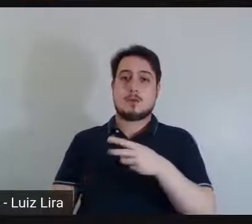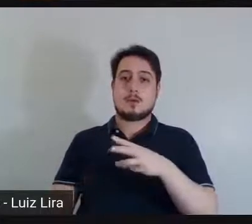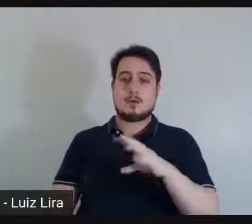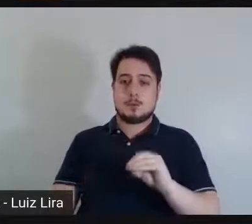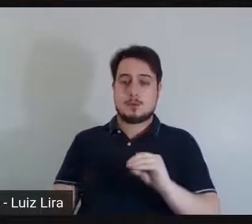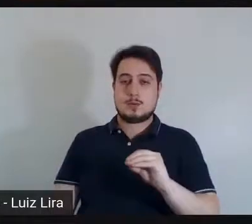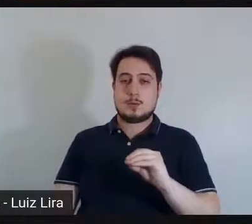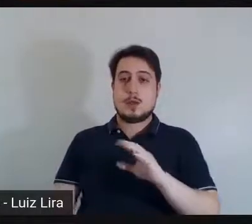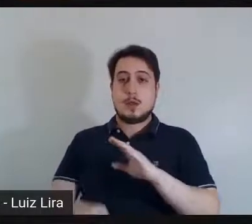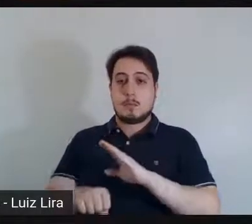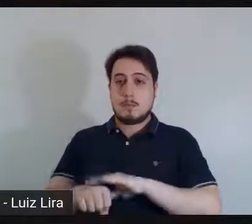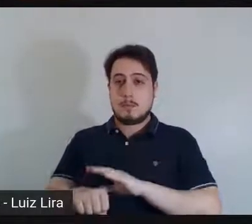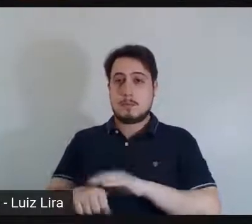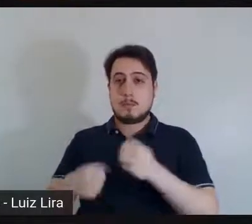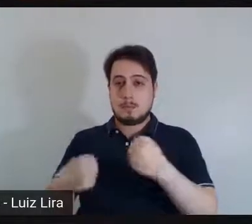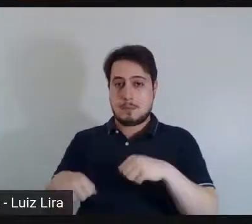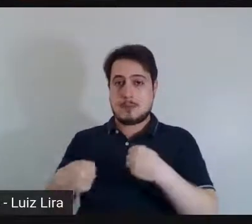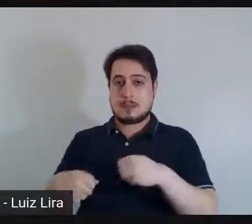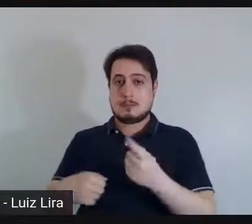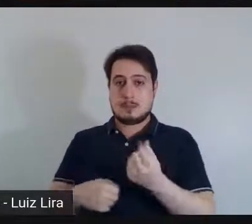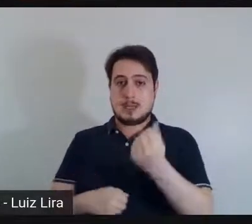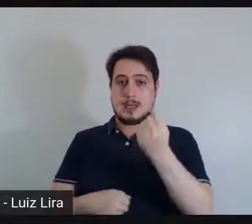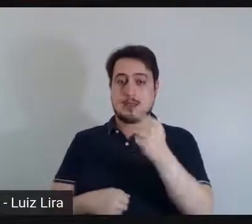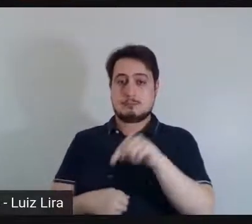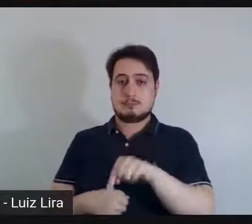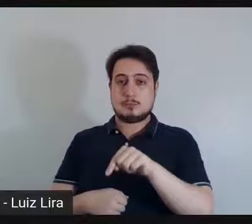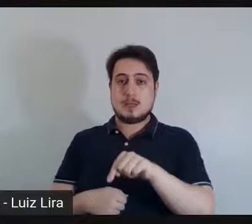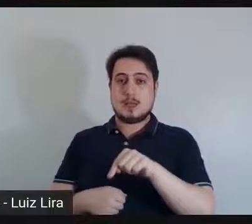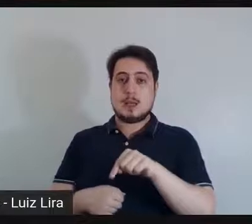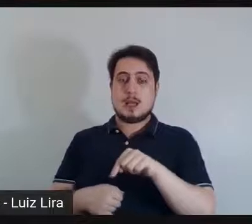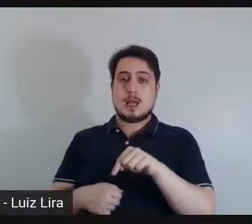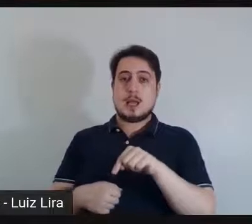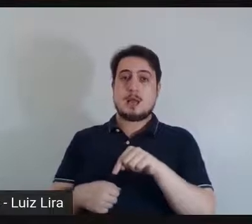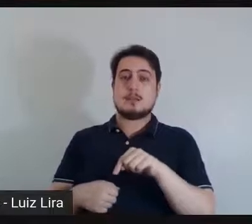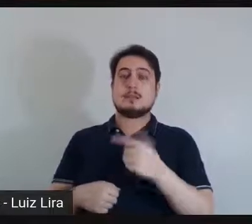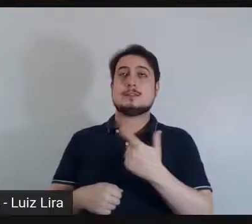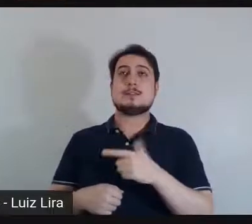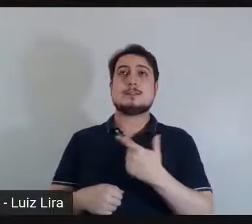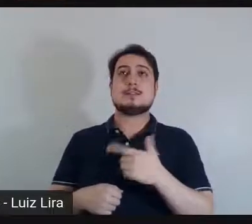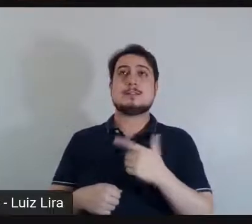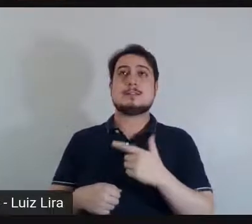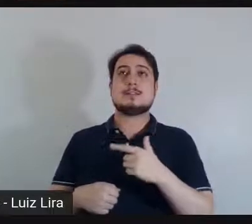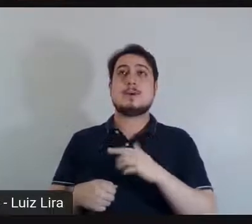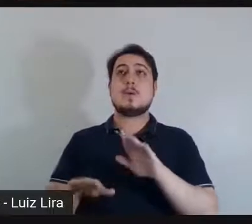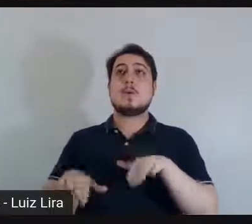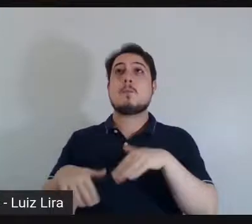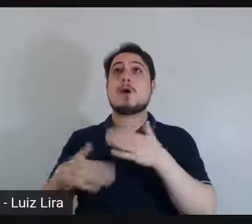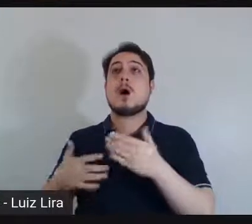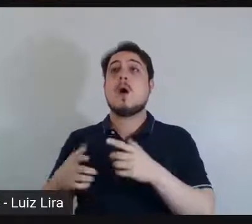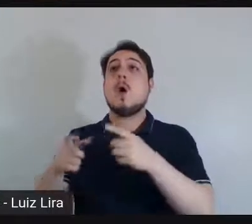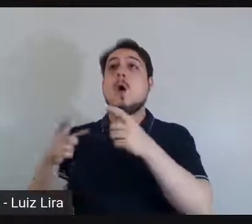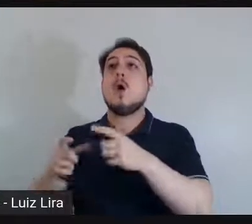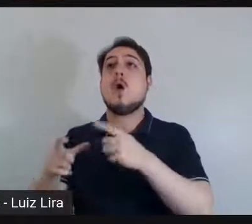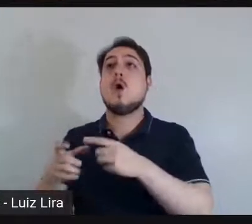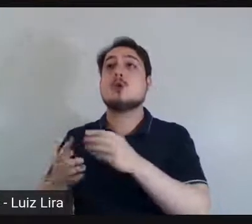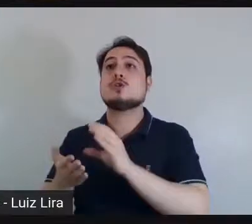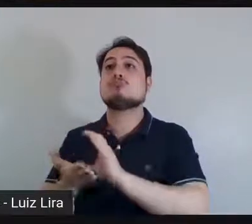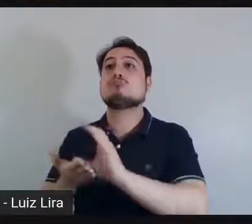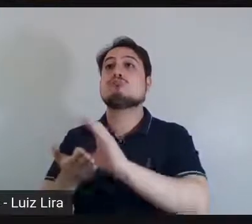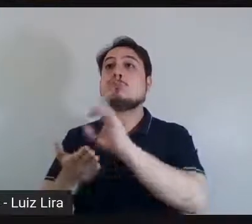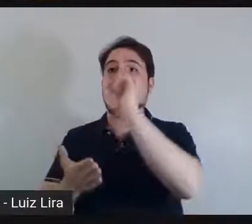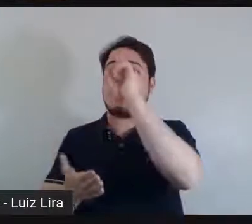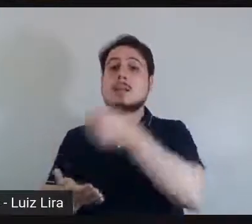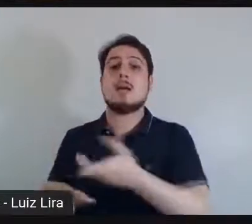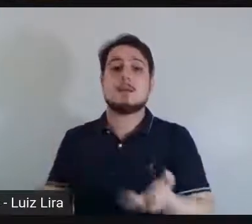preço do momento, o preço está subindo, e assim, eu não tenho destinatário daquela